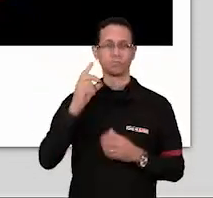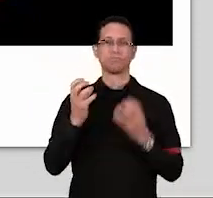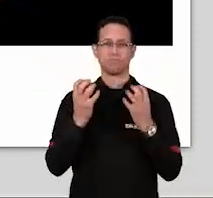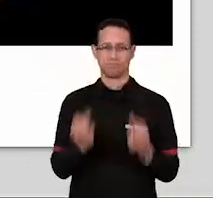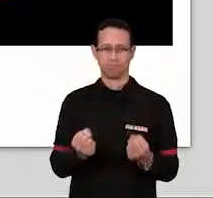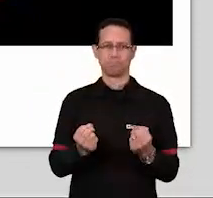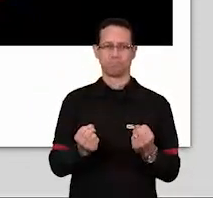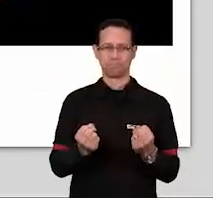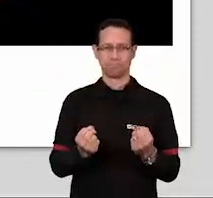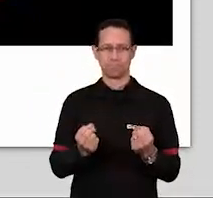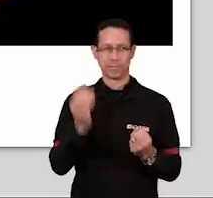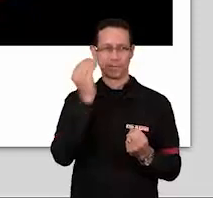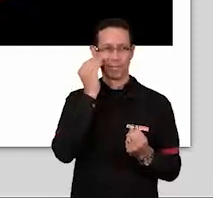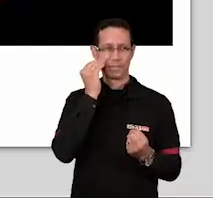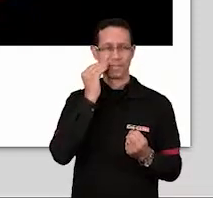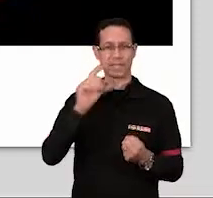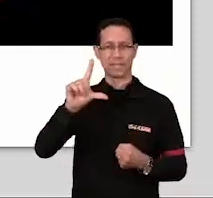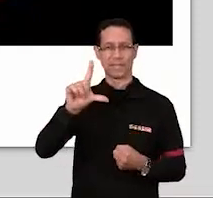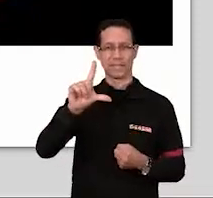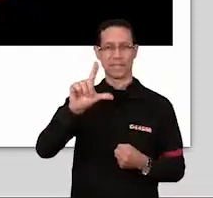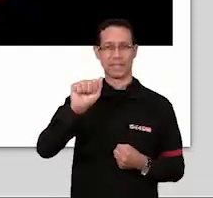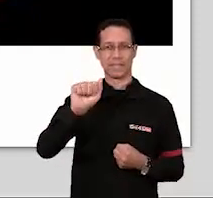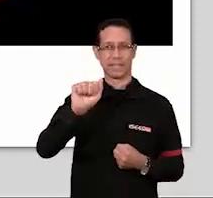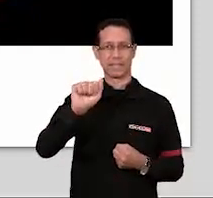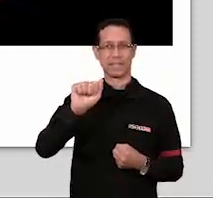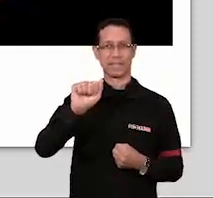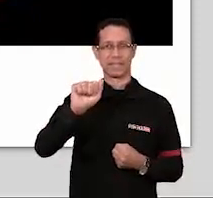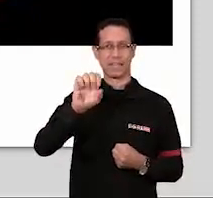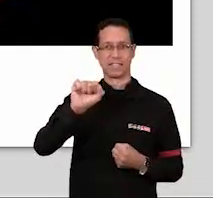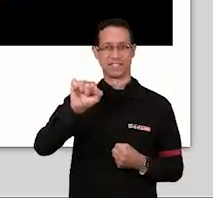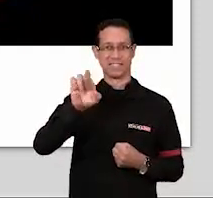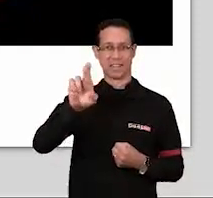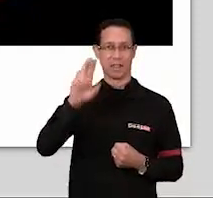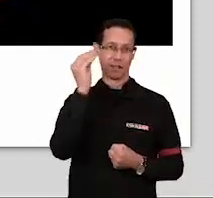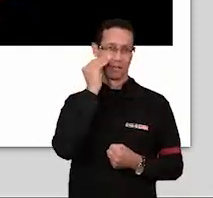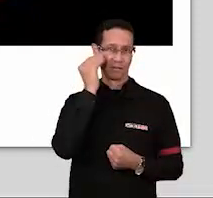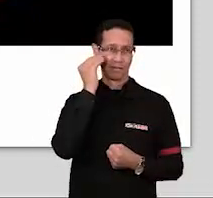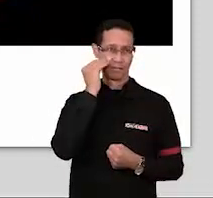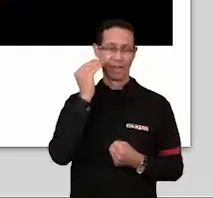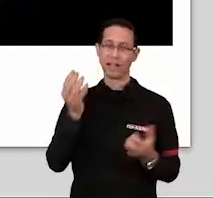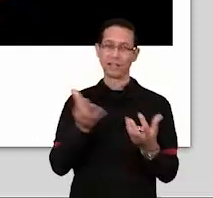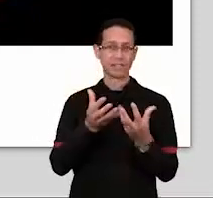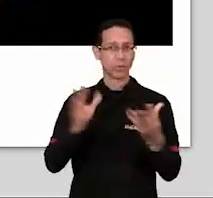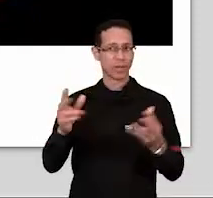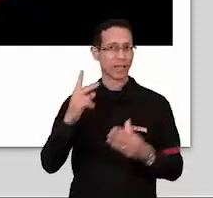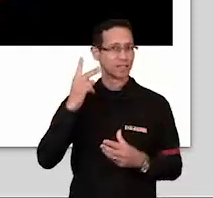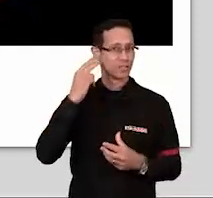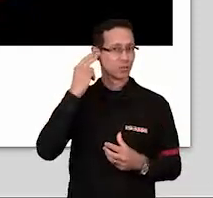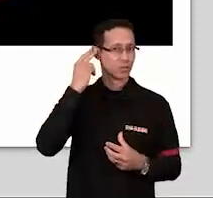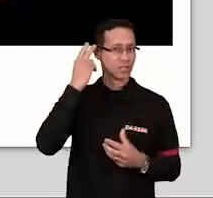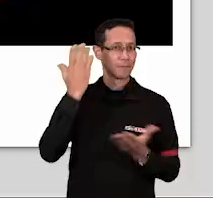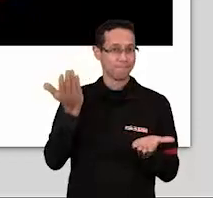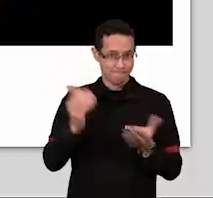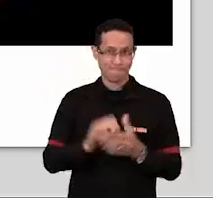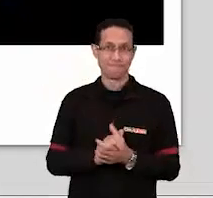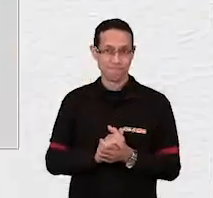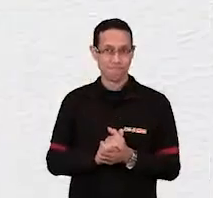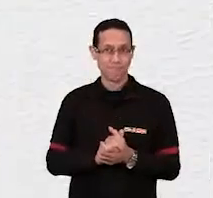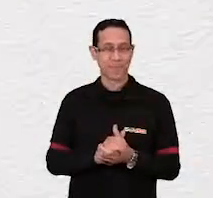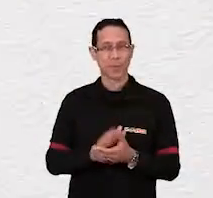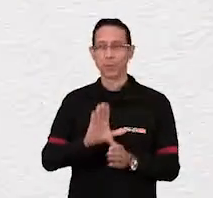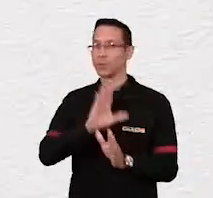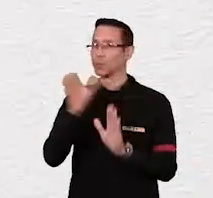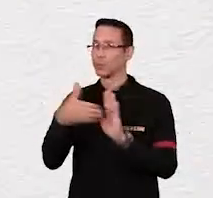e eu falei, vou tentar abrir com laser, porque ele está completamente avesso à cirurgia. E tudo que eu busquei, realmente, a indicação é